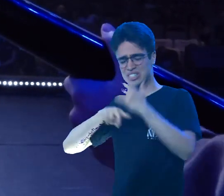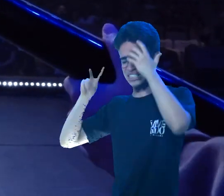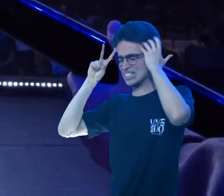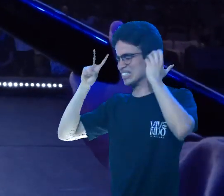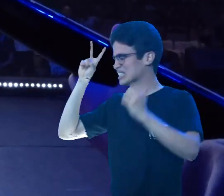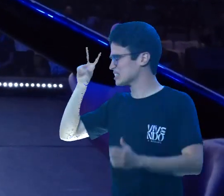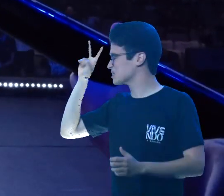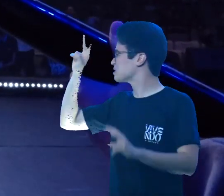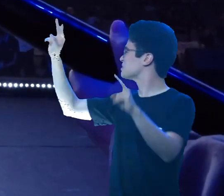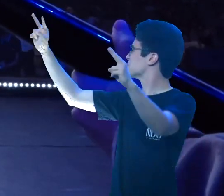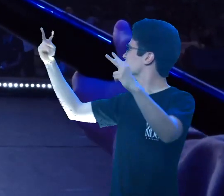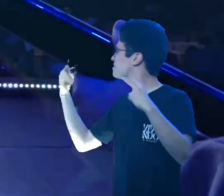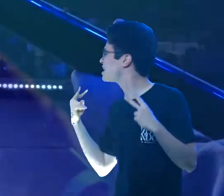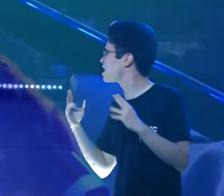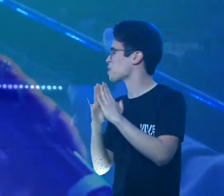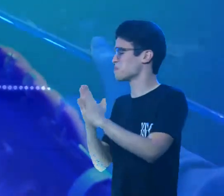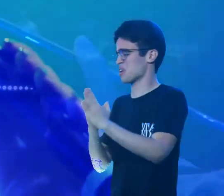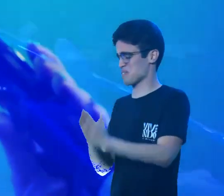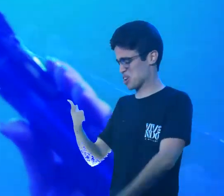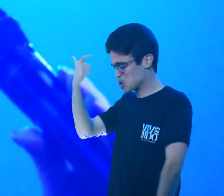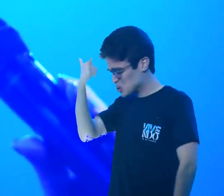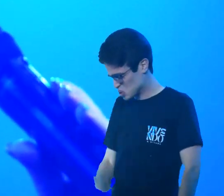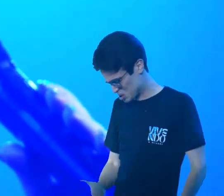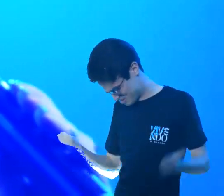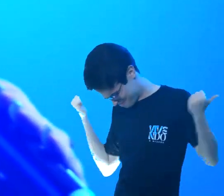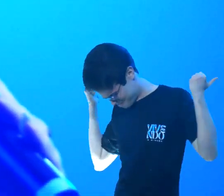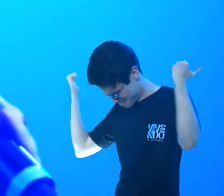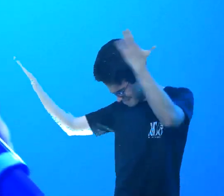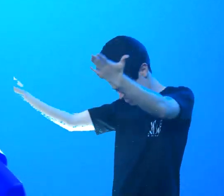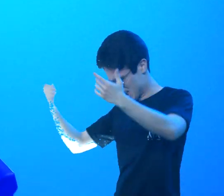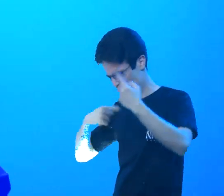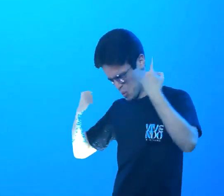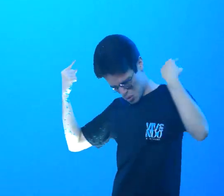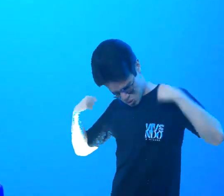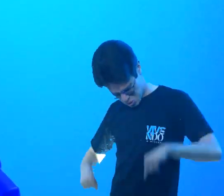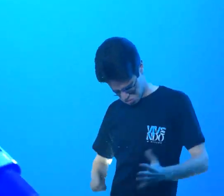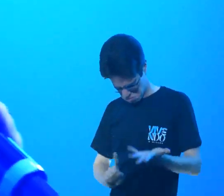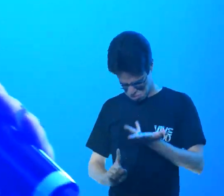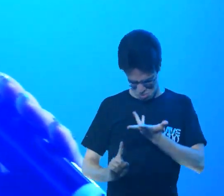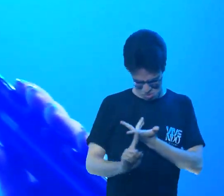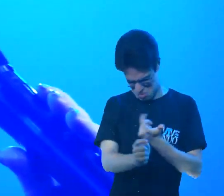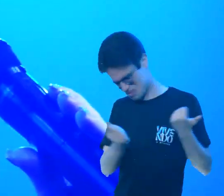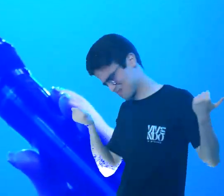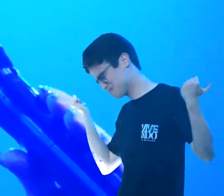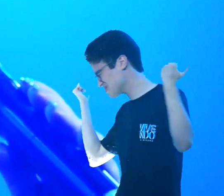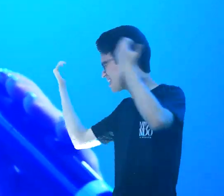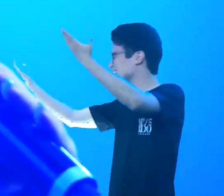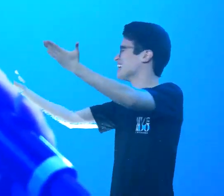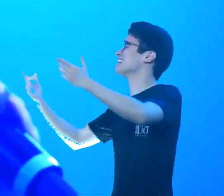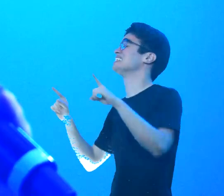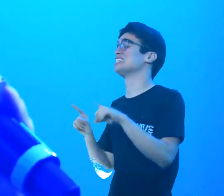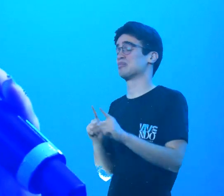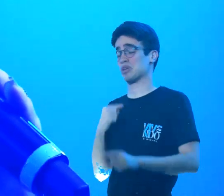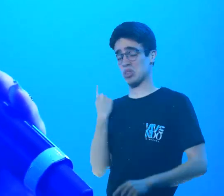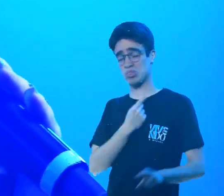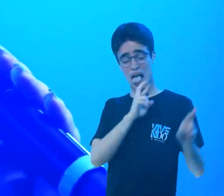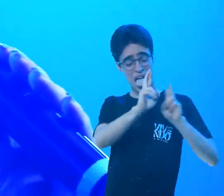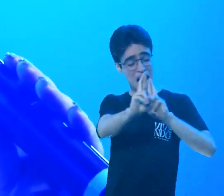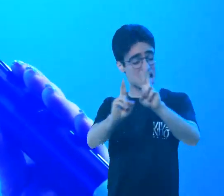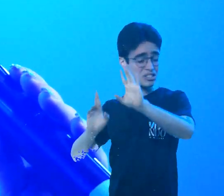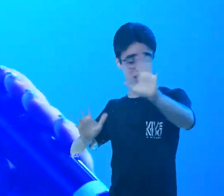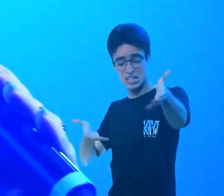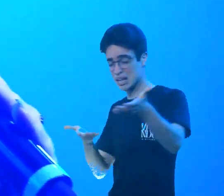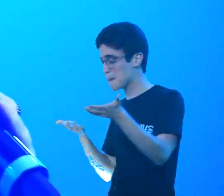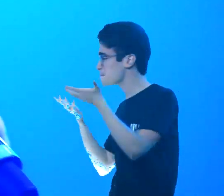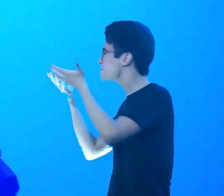história. Recebe tudo que somos, tudo que possuímos. Recebe os nossos relacionamentos,